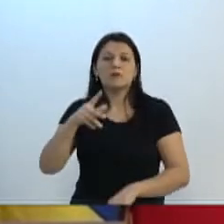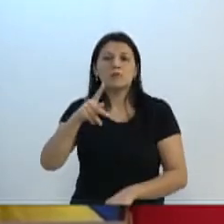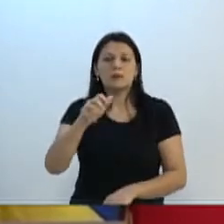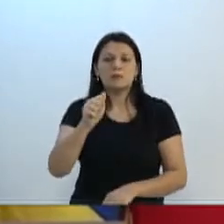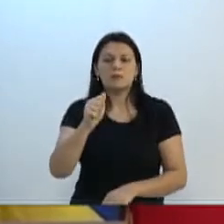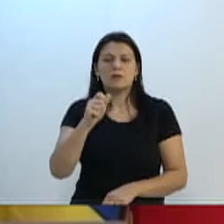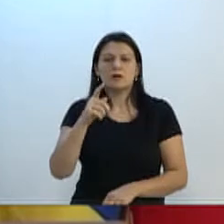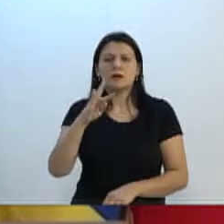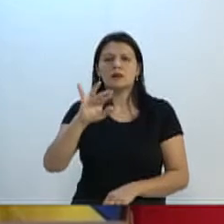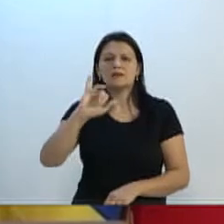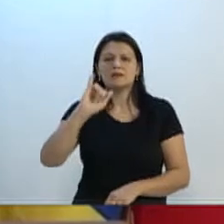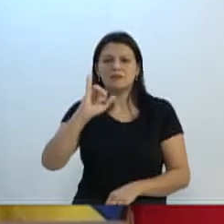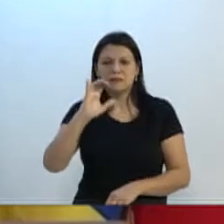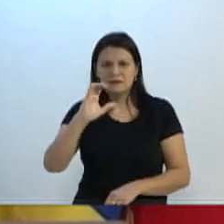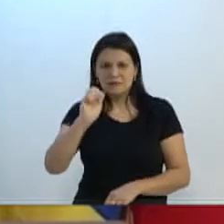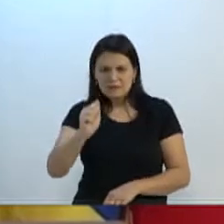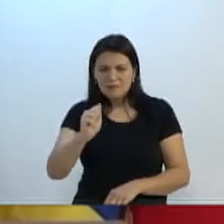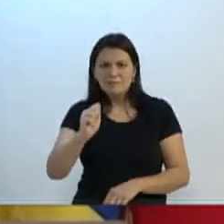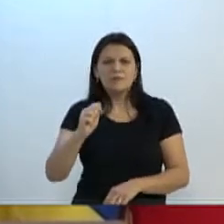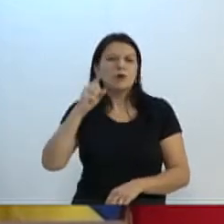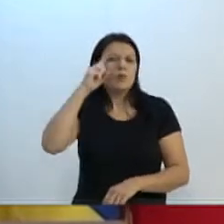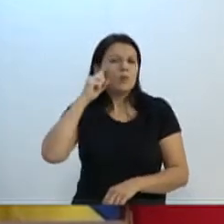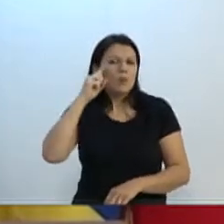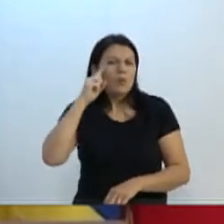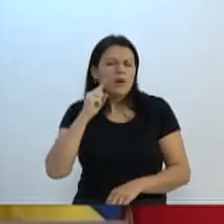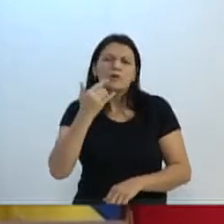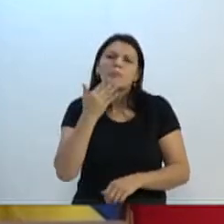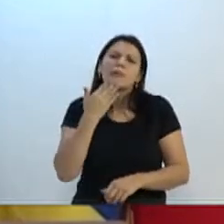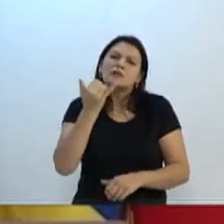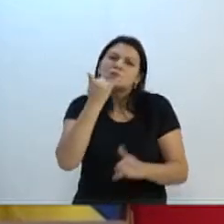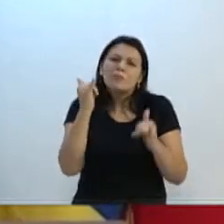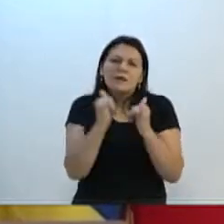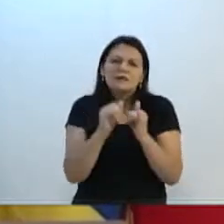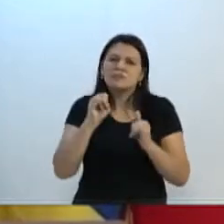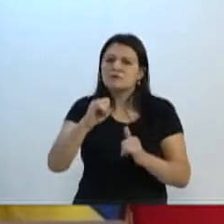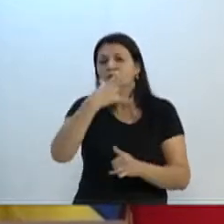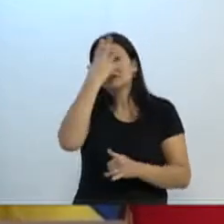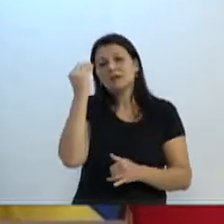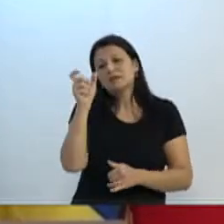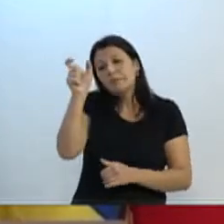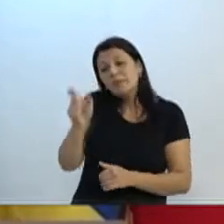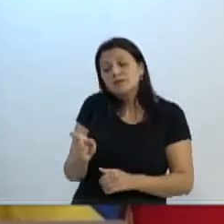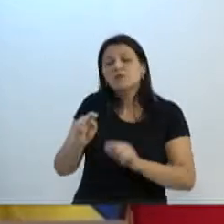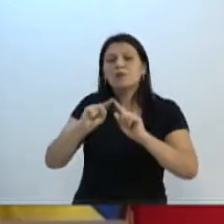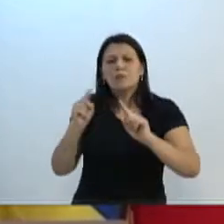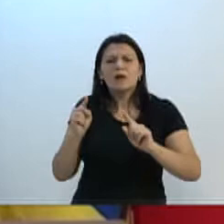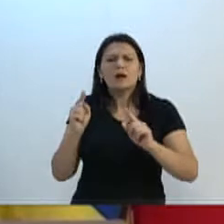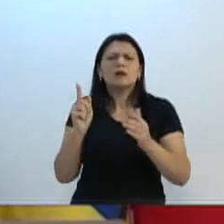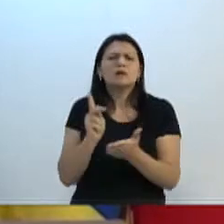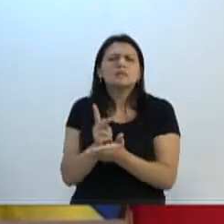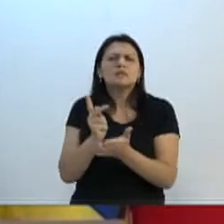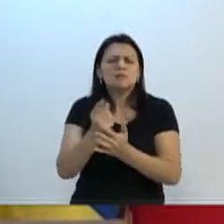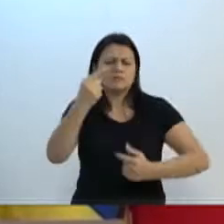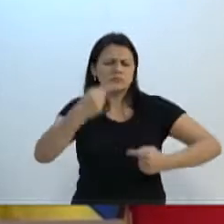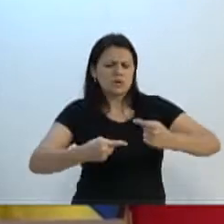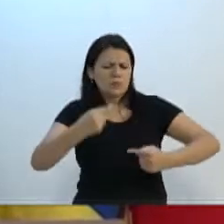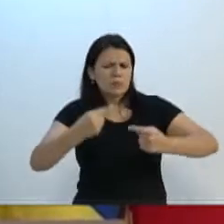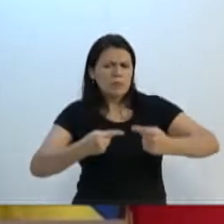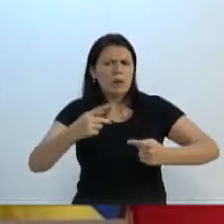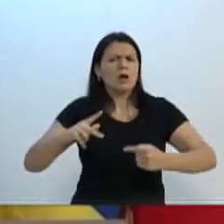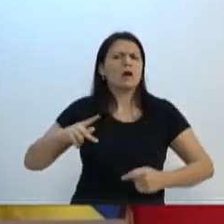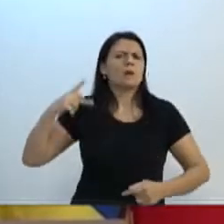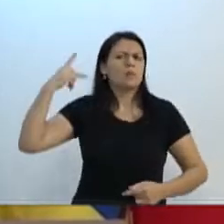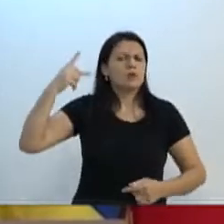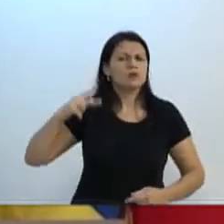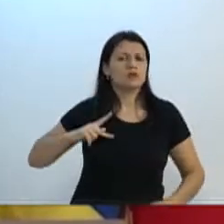Wellington Dias, e peço perdão se esqueci de mencionar alguém, mas realmente todos os encontros, as discussões que a gente tem de políticas